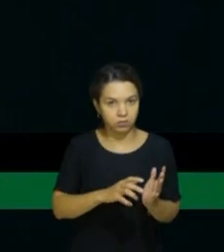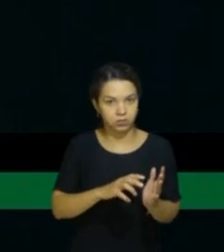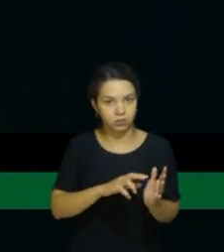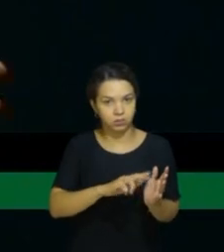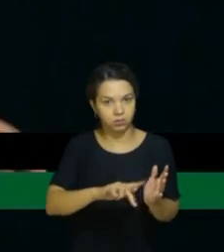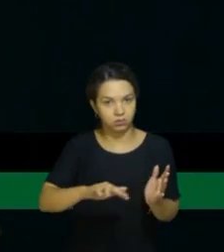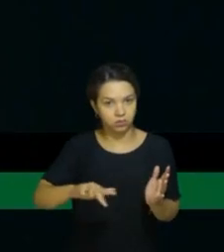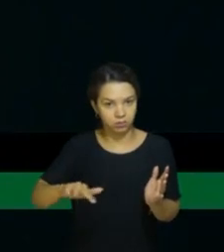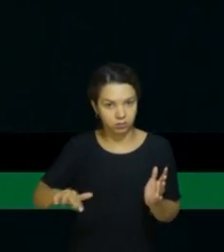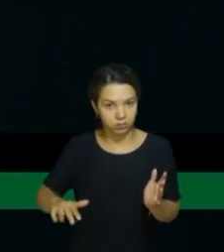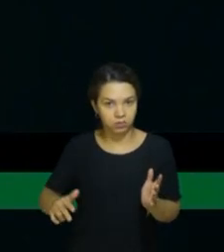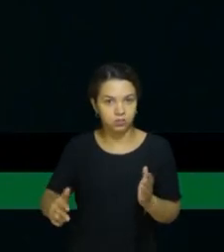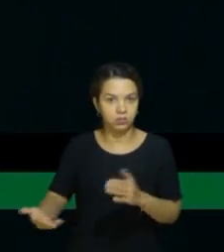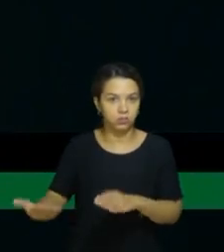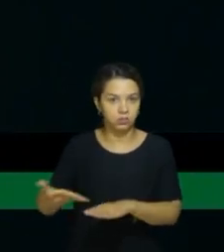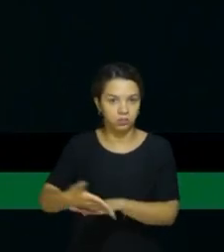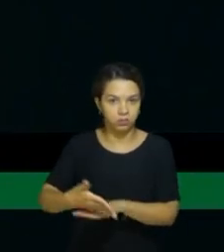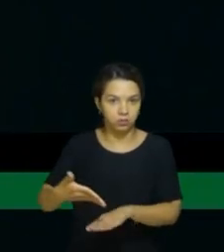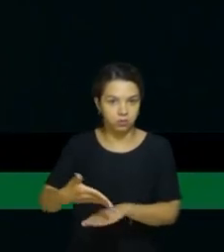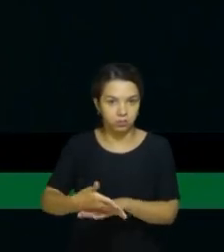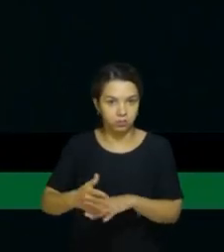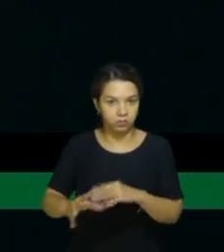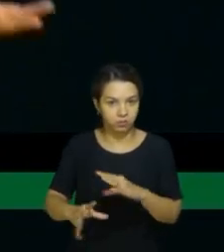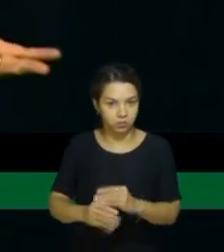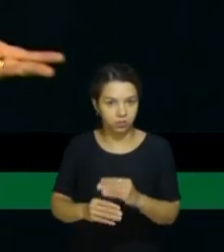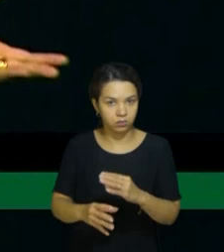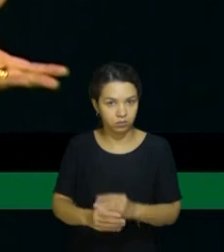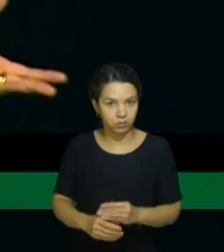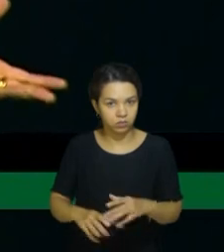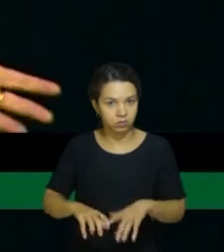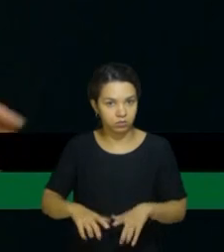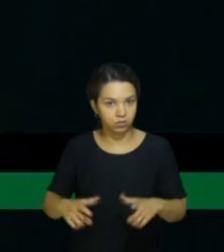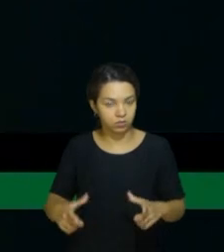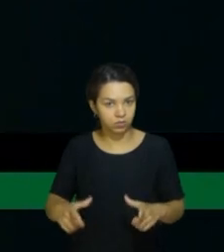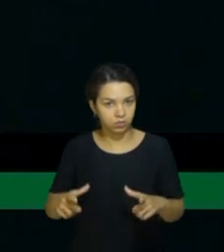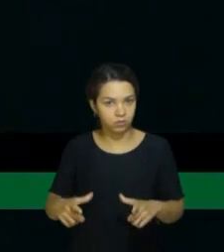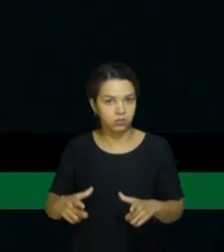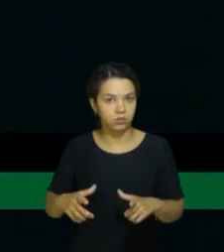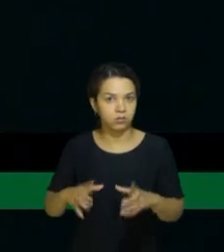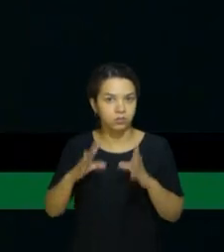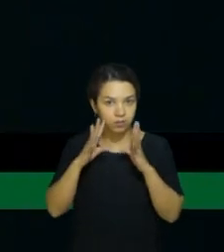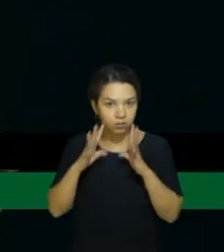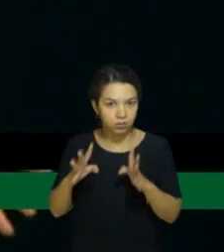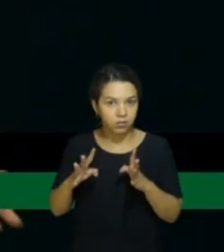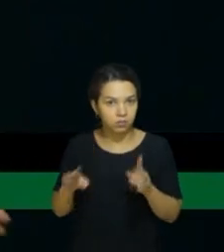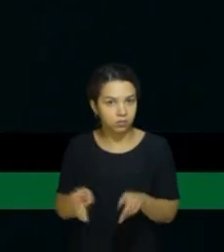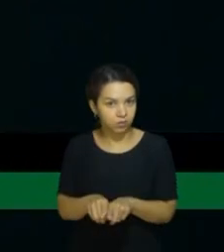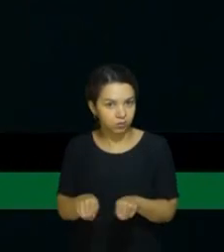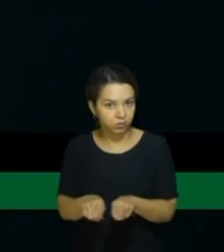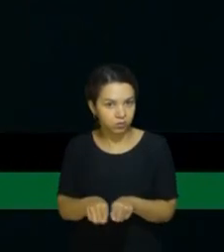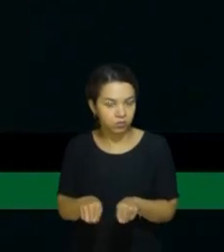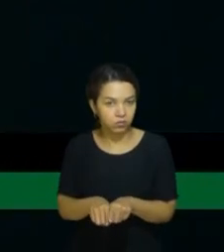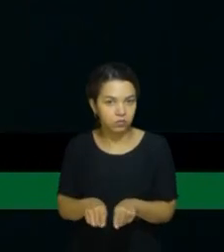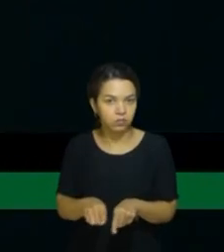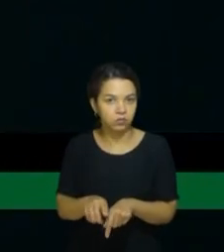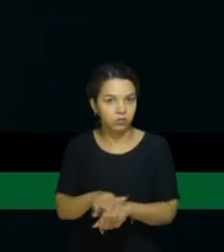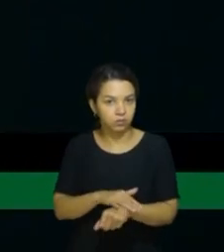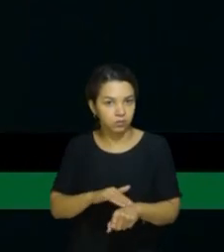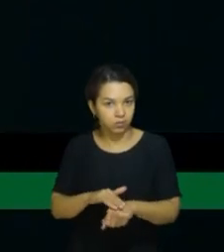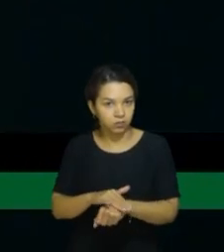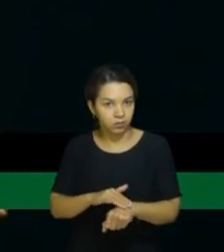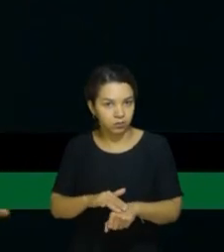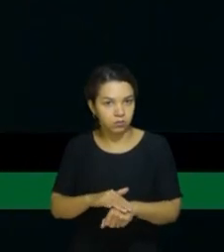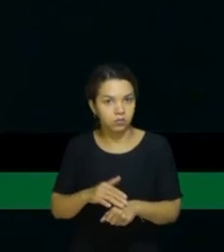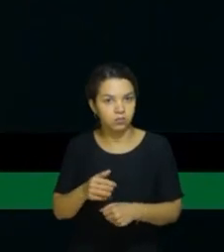chegando e se somando a esse espaço de escuta também né E também com o